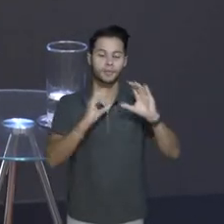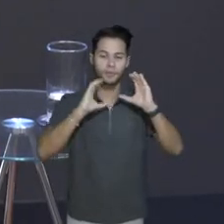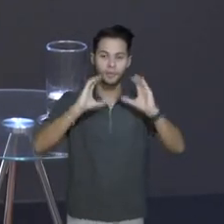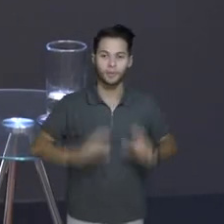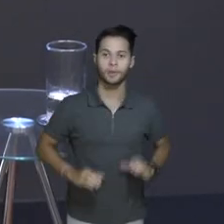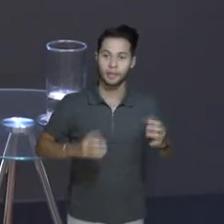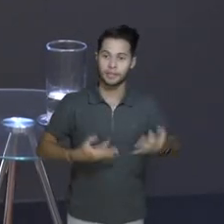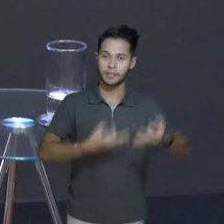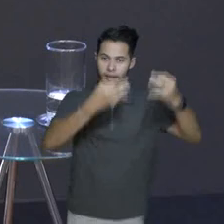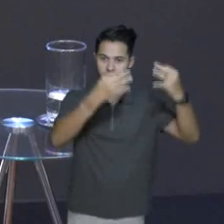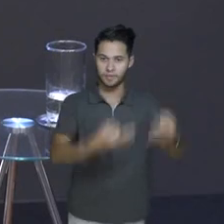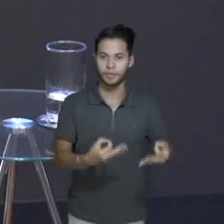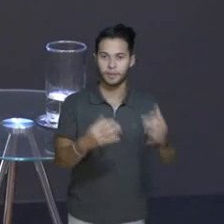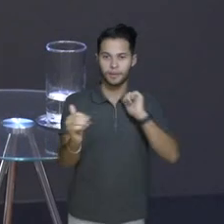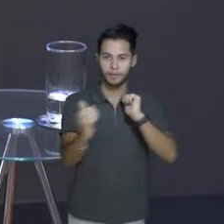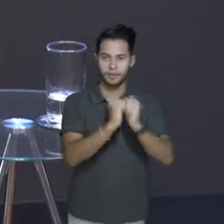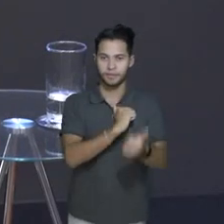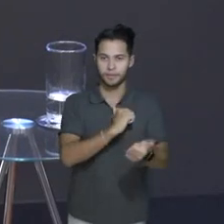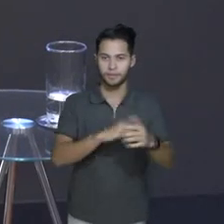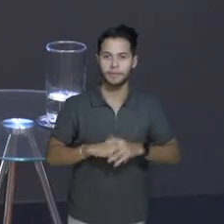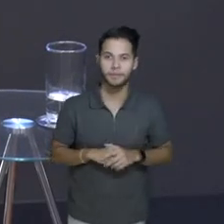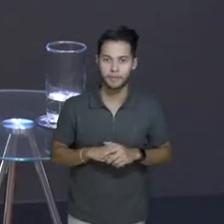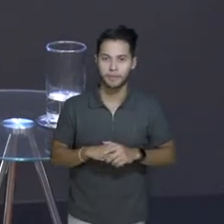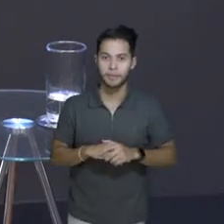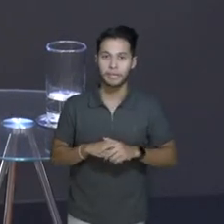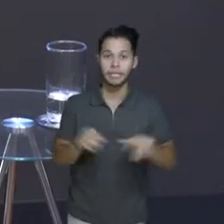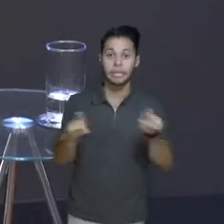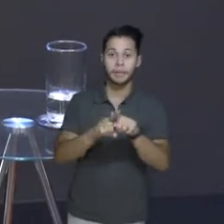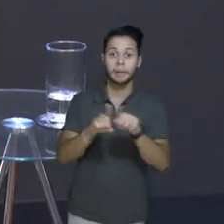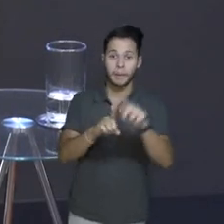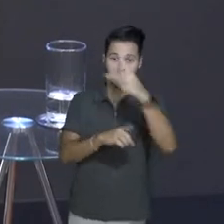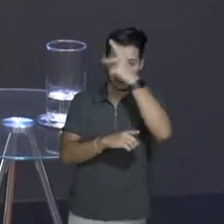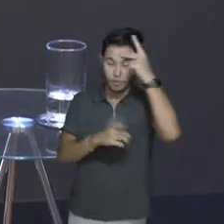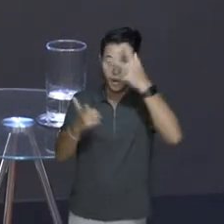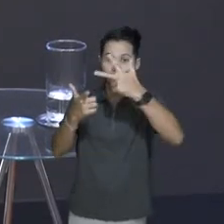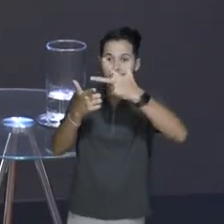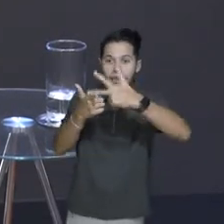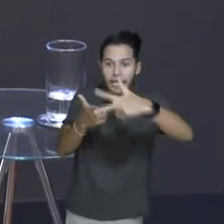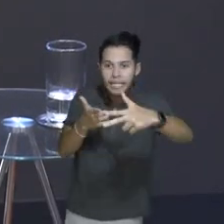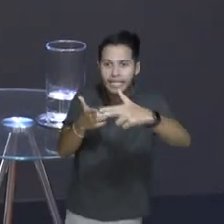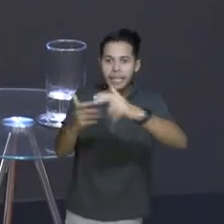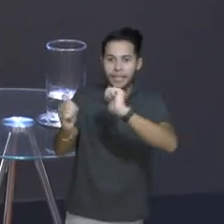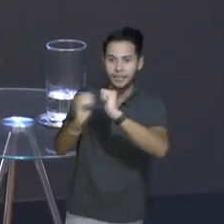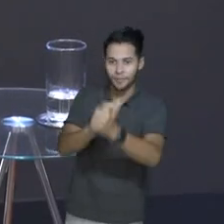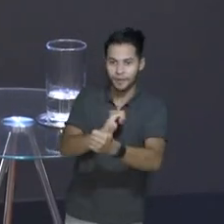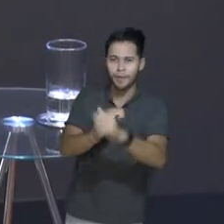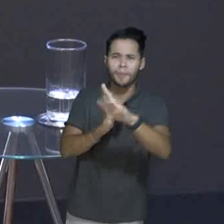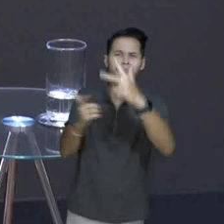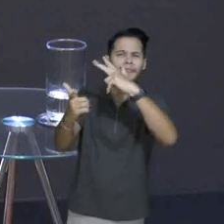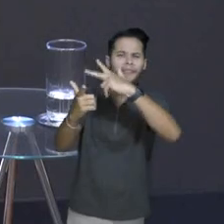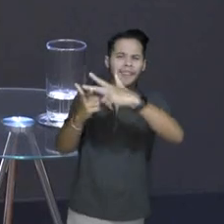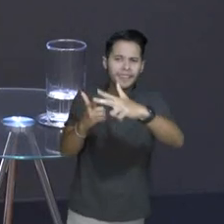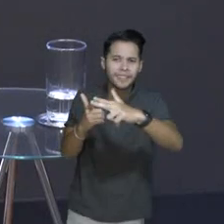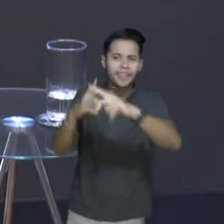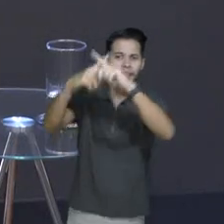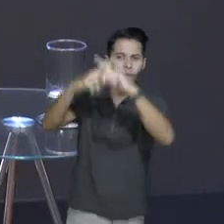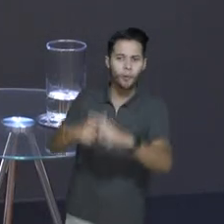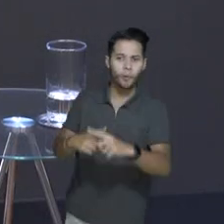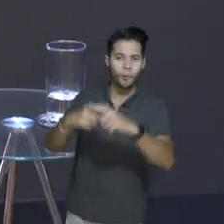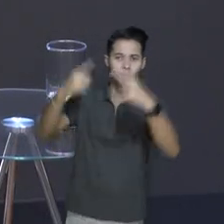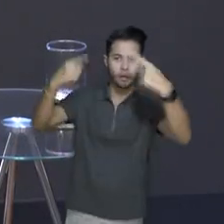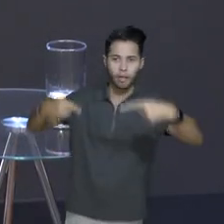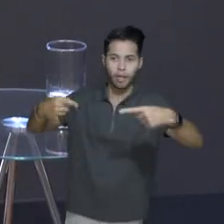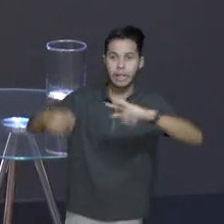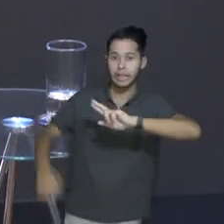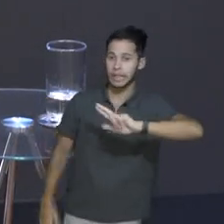Esporte porque é isso que faz vencer no esporte não necessariamente vencer a competição mas ao longo da